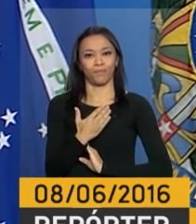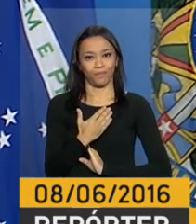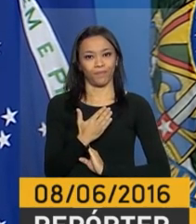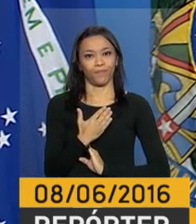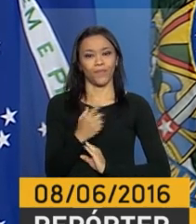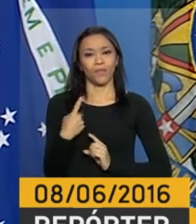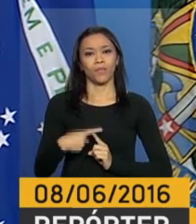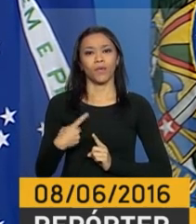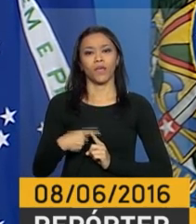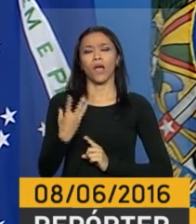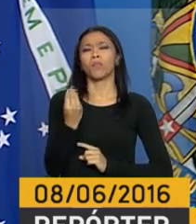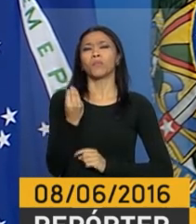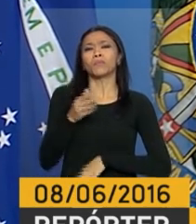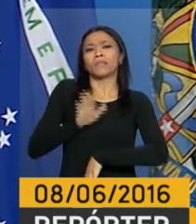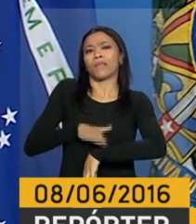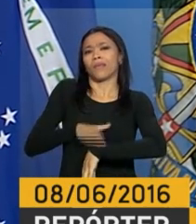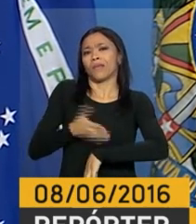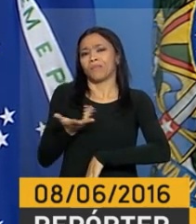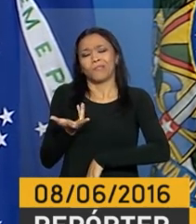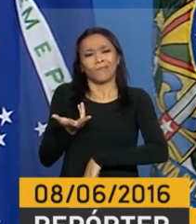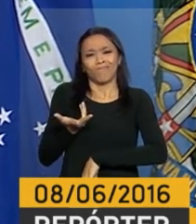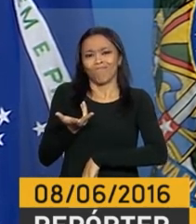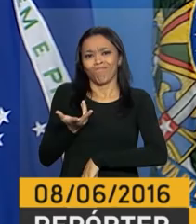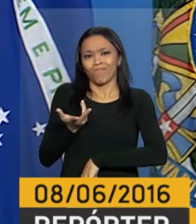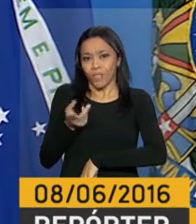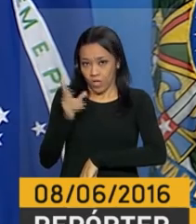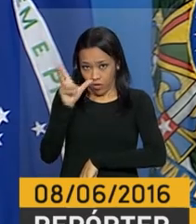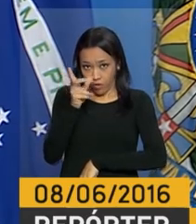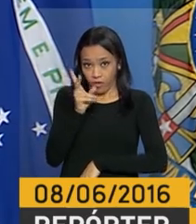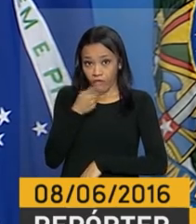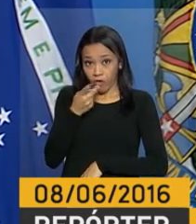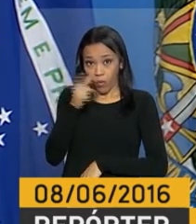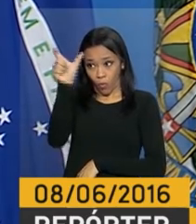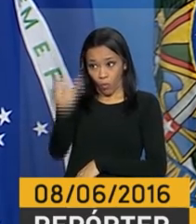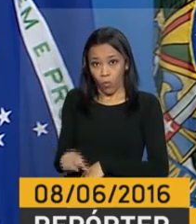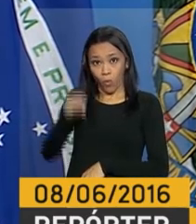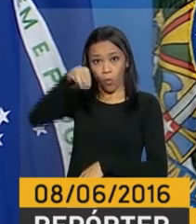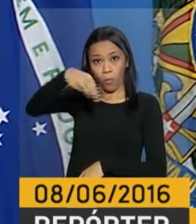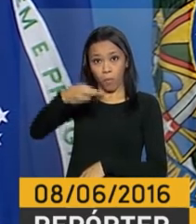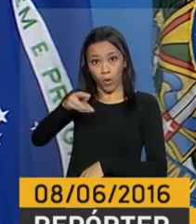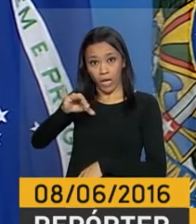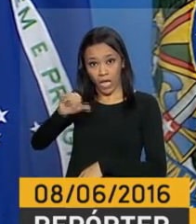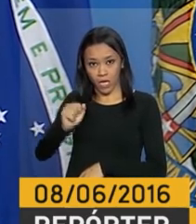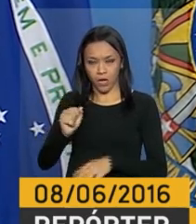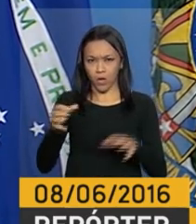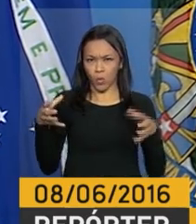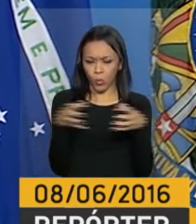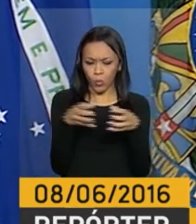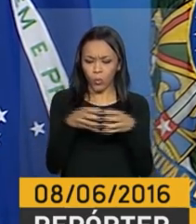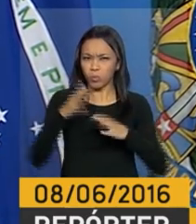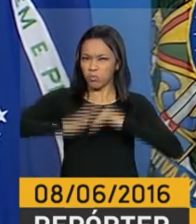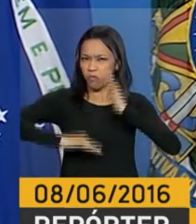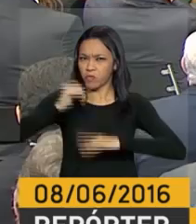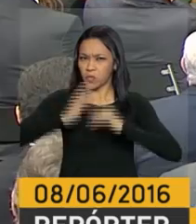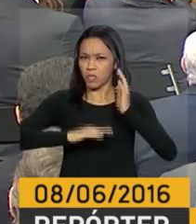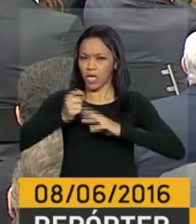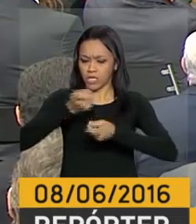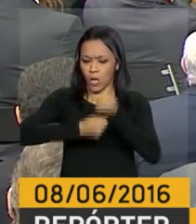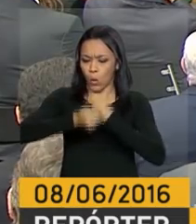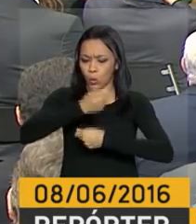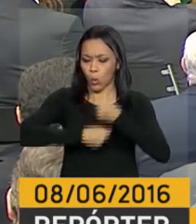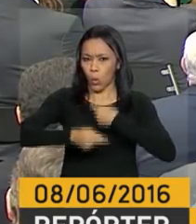há muito tempo não se via Como disse o Moreira uma equipe econômica do tamanho desta que está